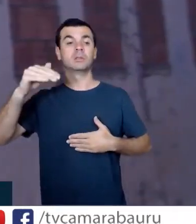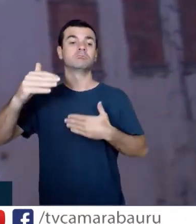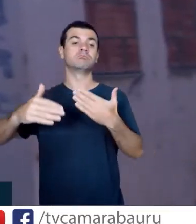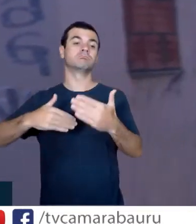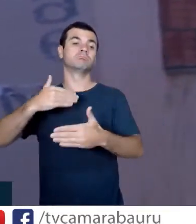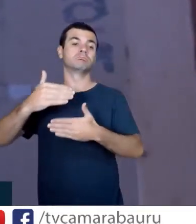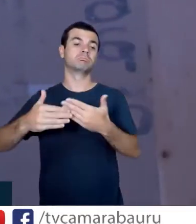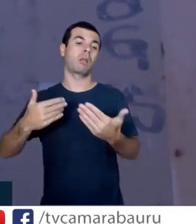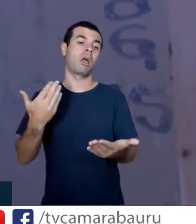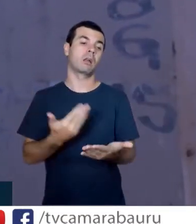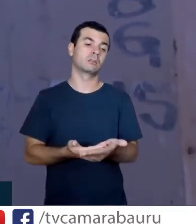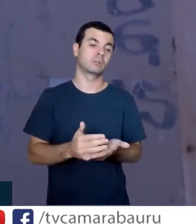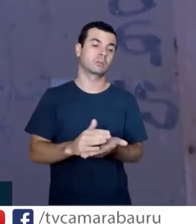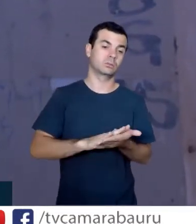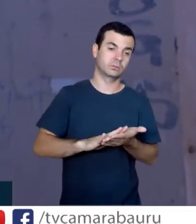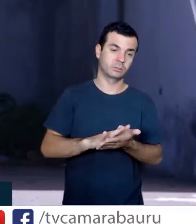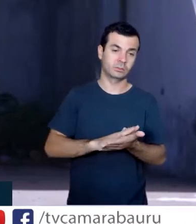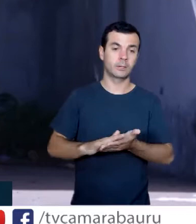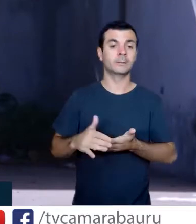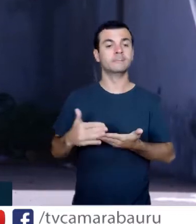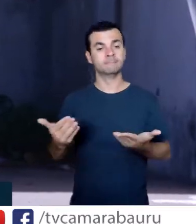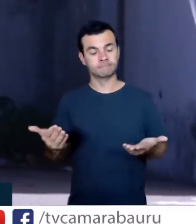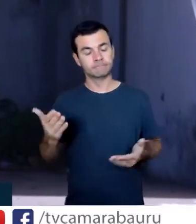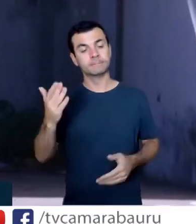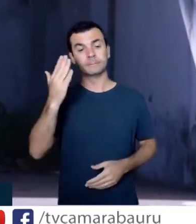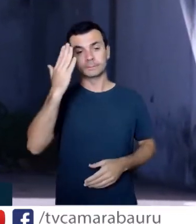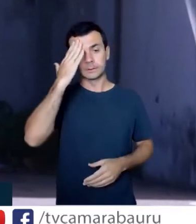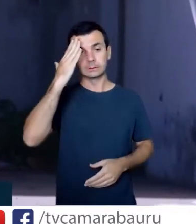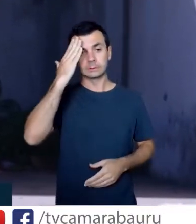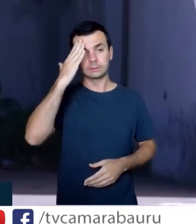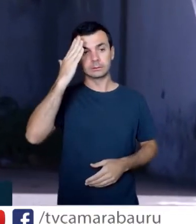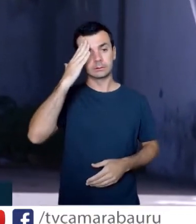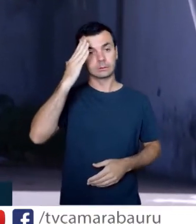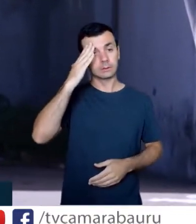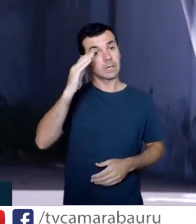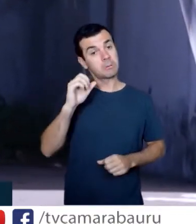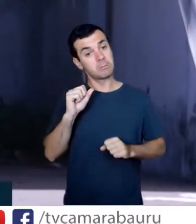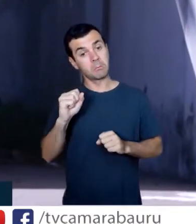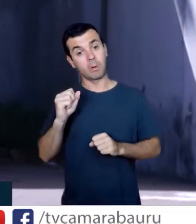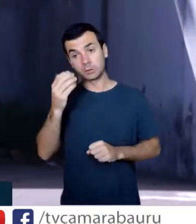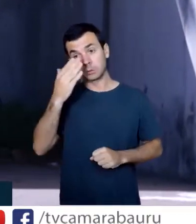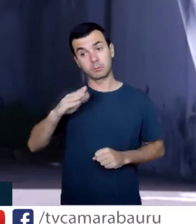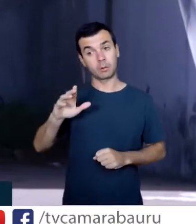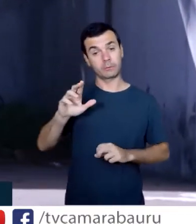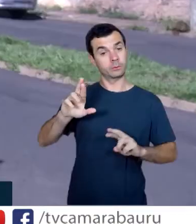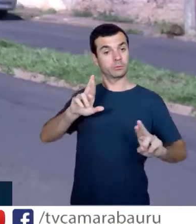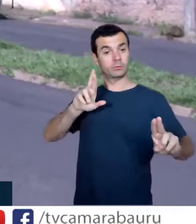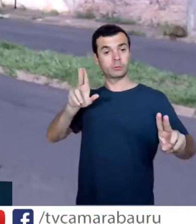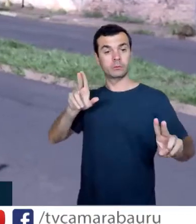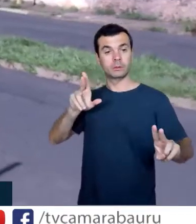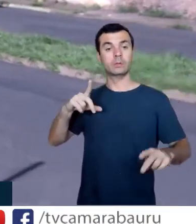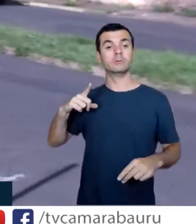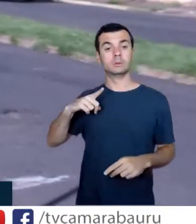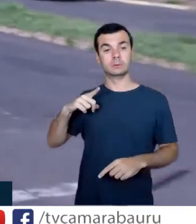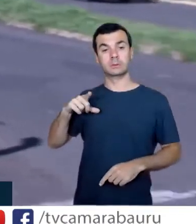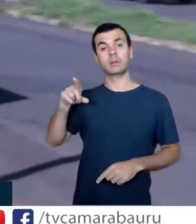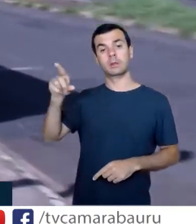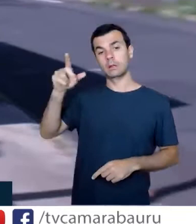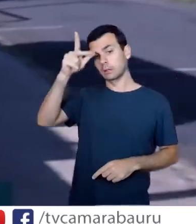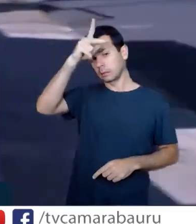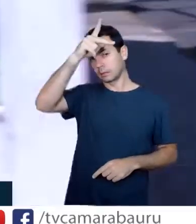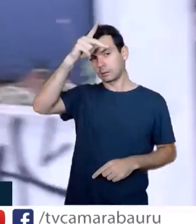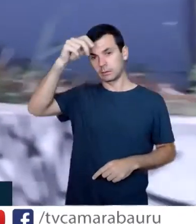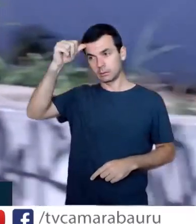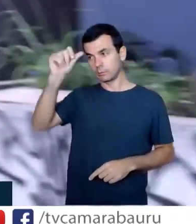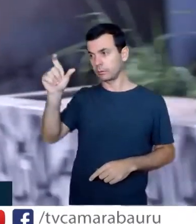E nós temos plena convicção, exceto se nos provarem o contrário, de que nesse governo do prefeito Gazeta